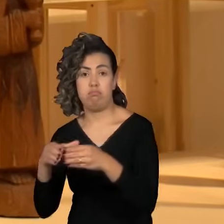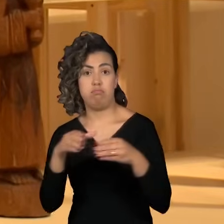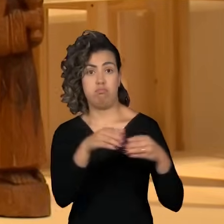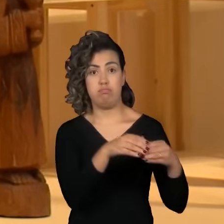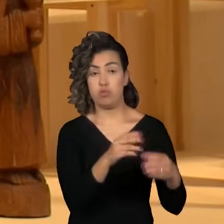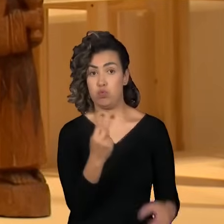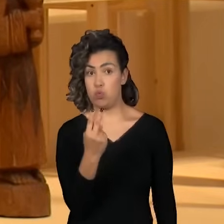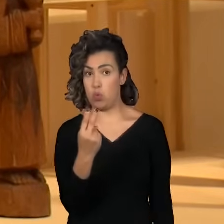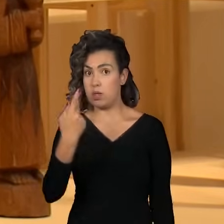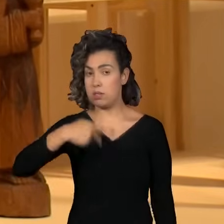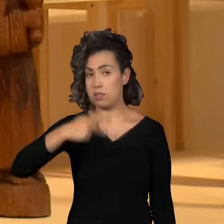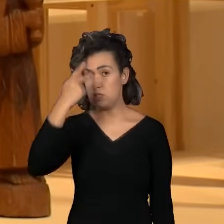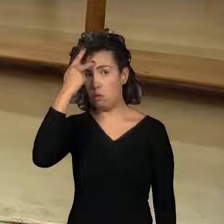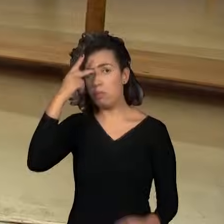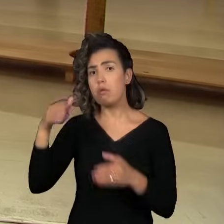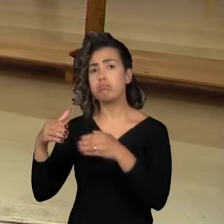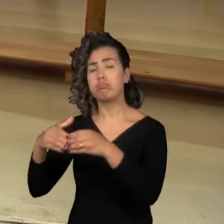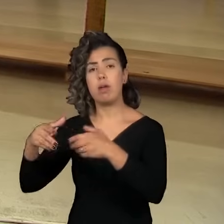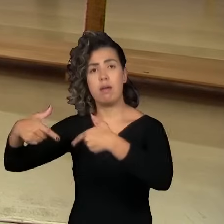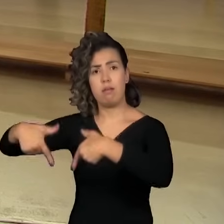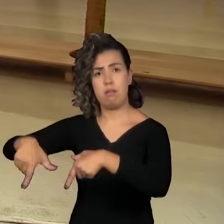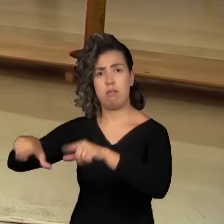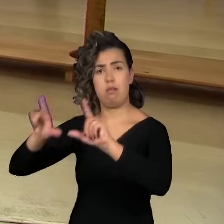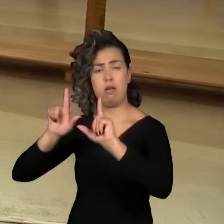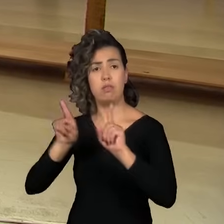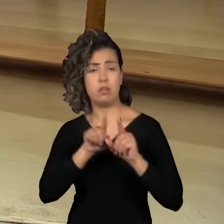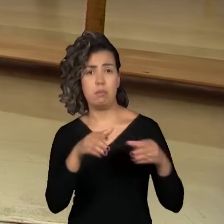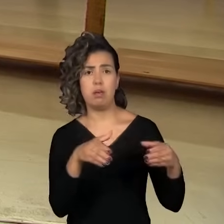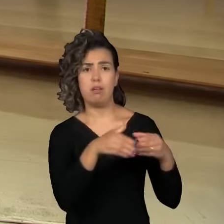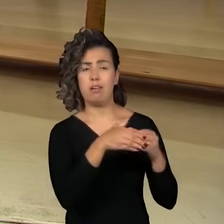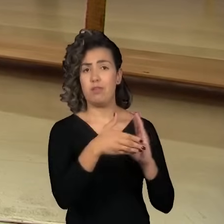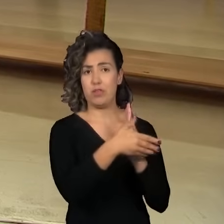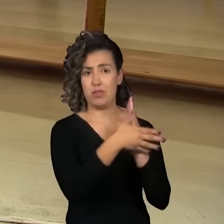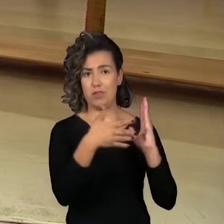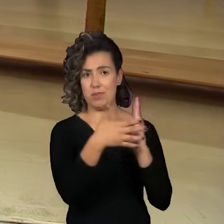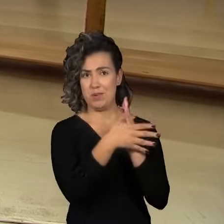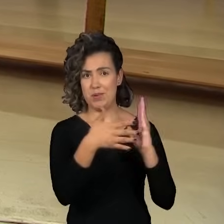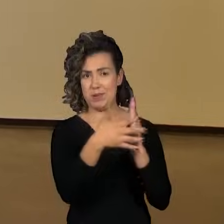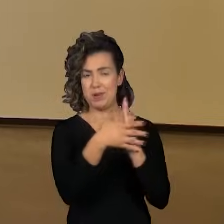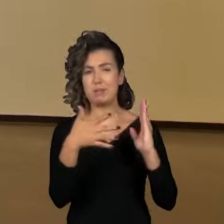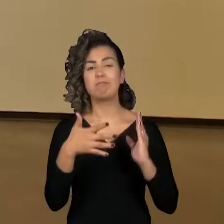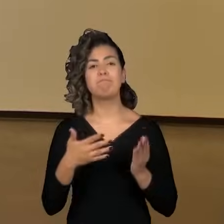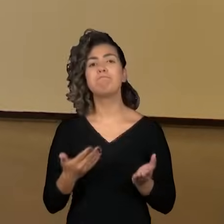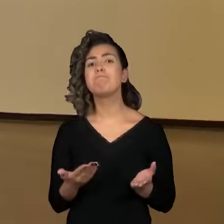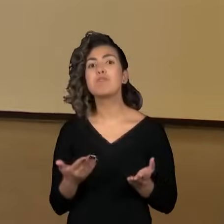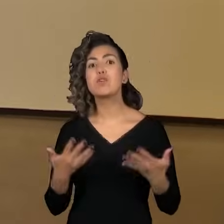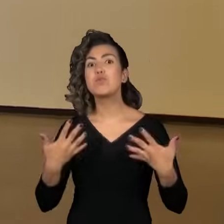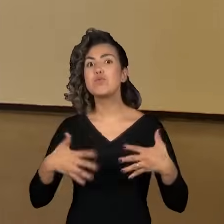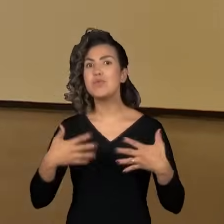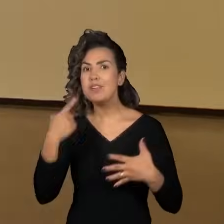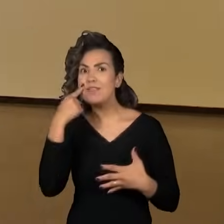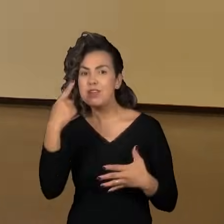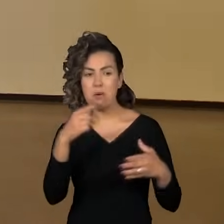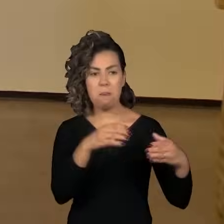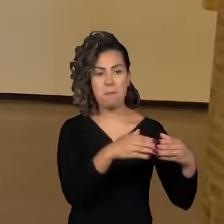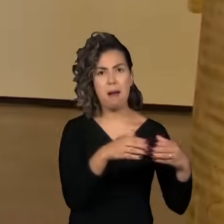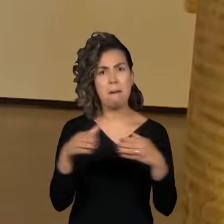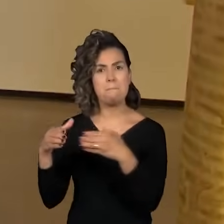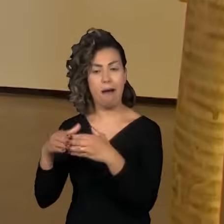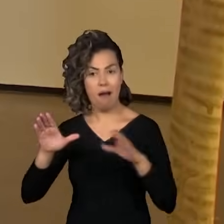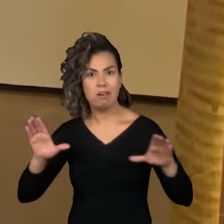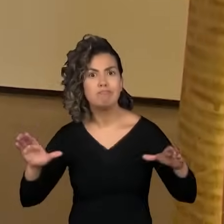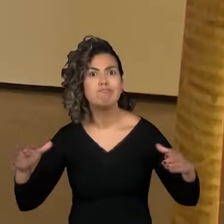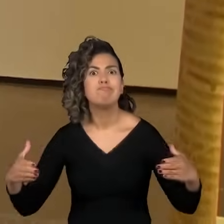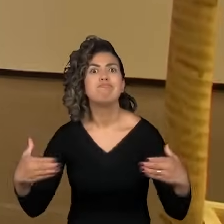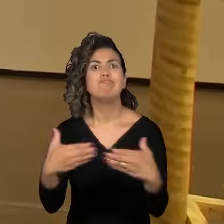Paulo, o Itaú Cultural e o Instituto Tomi Otaki. A unificação das exposições está ligada a